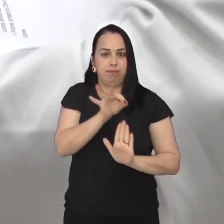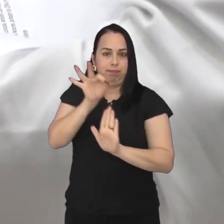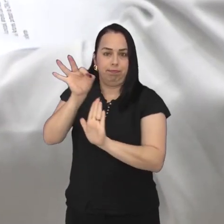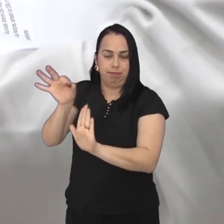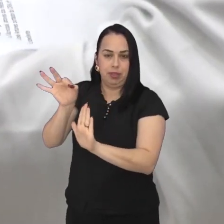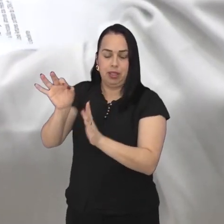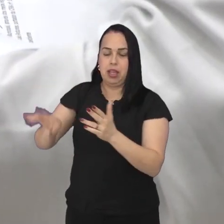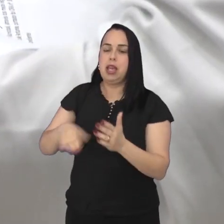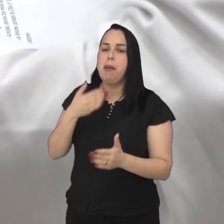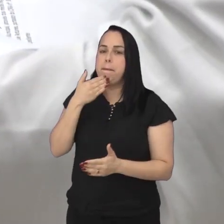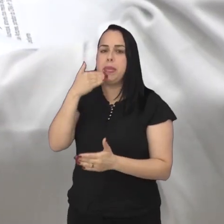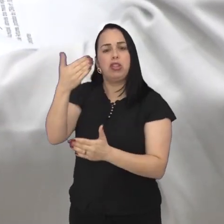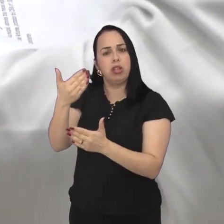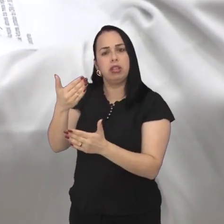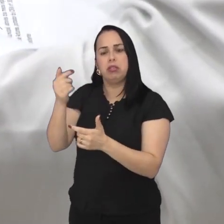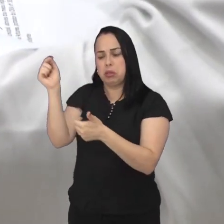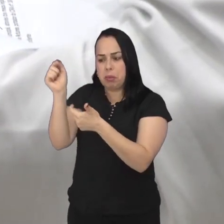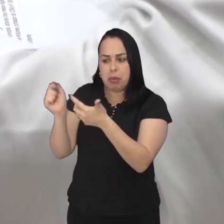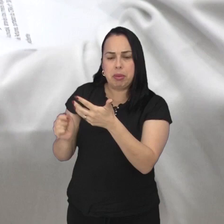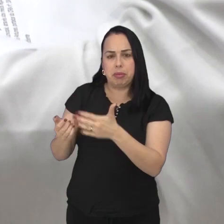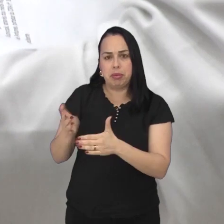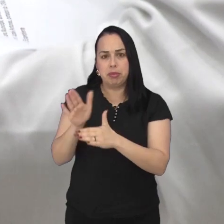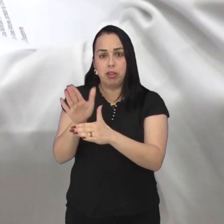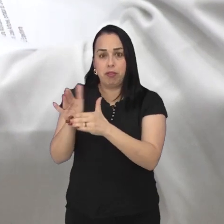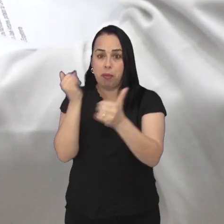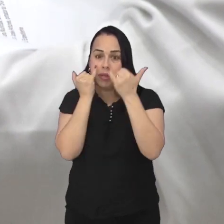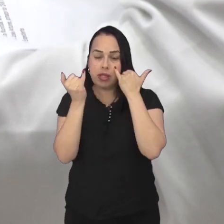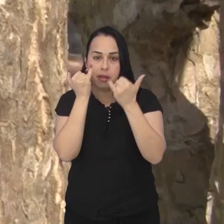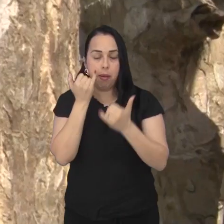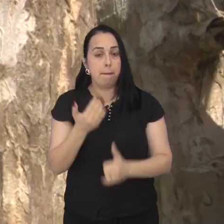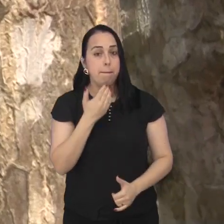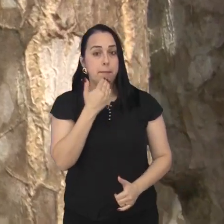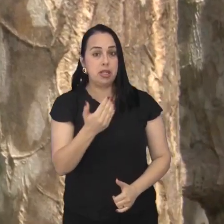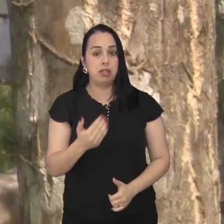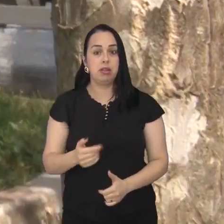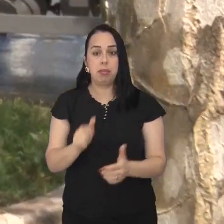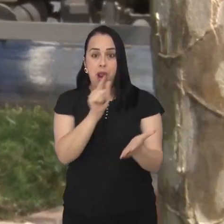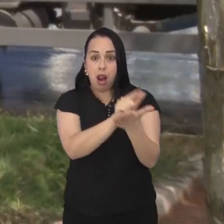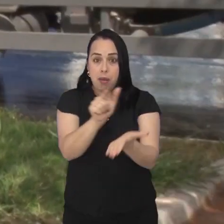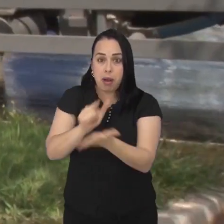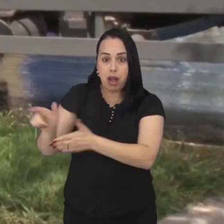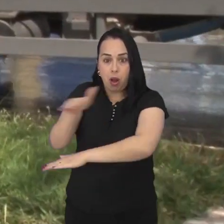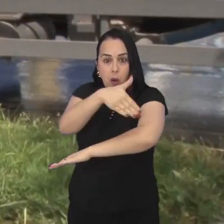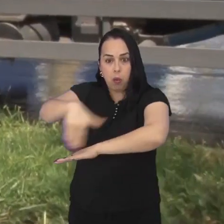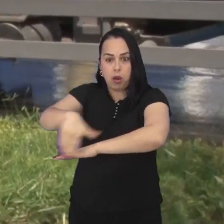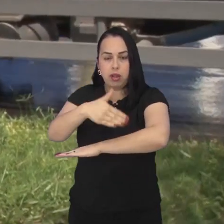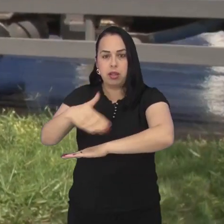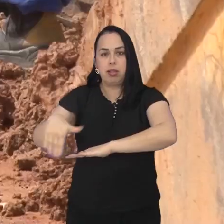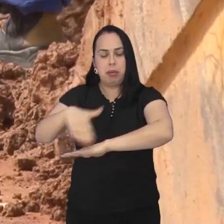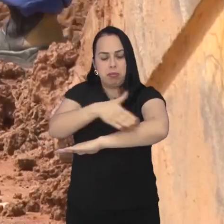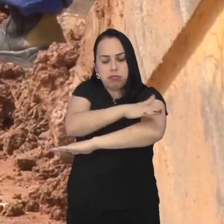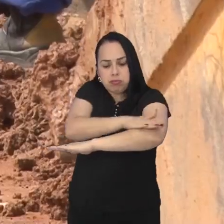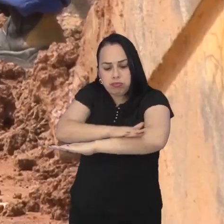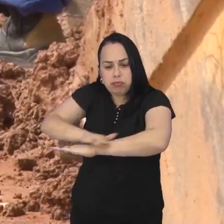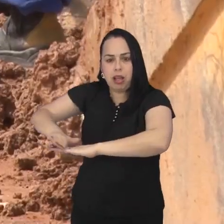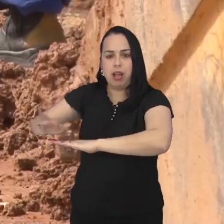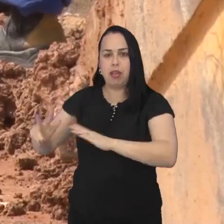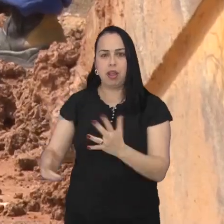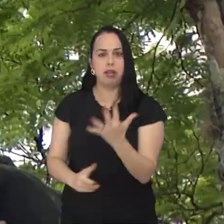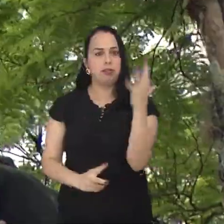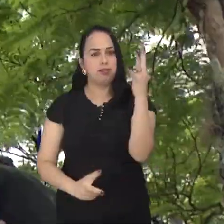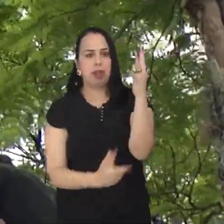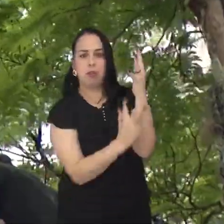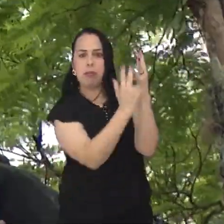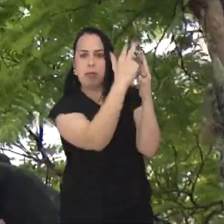por indicações e requerimentos pautados no interesse público. Eram solicitações para a limpeza de ruas, reparos em